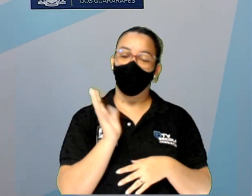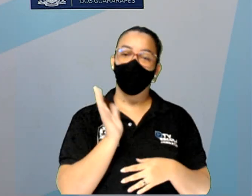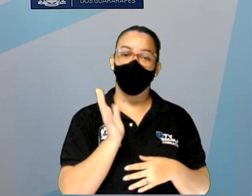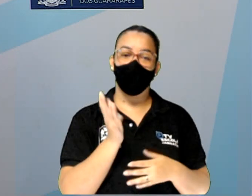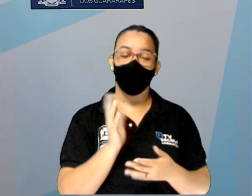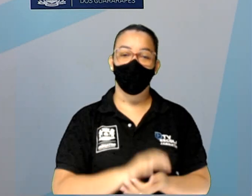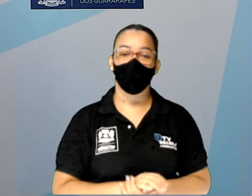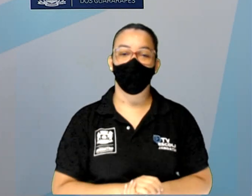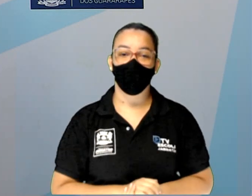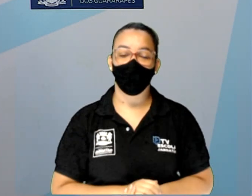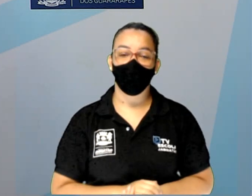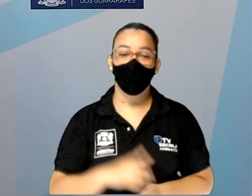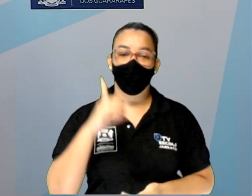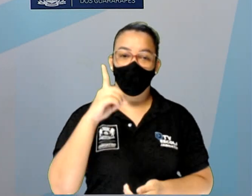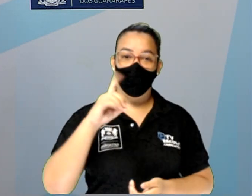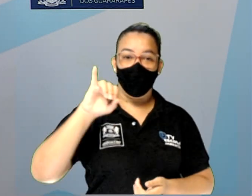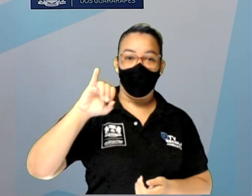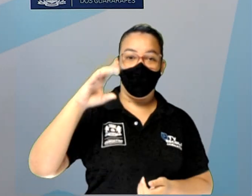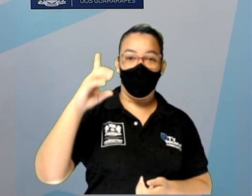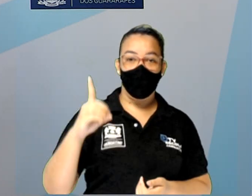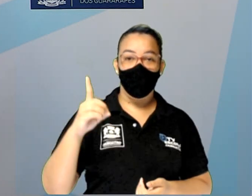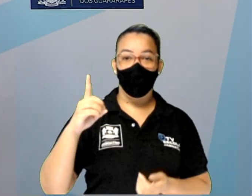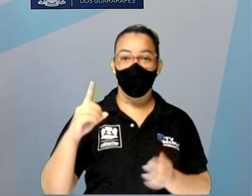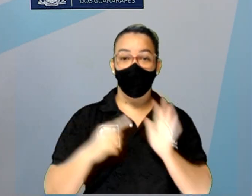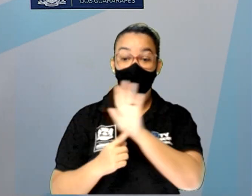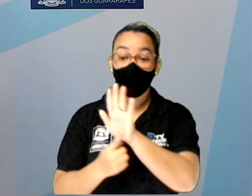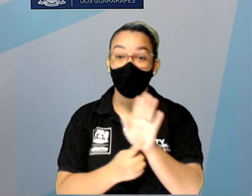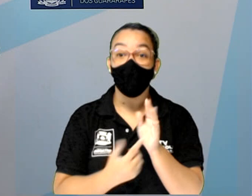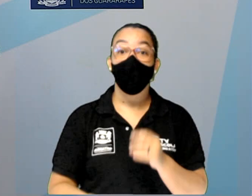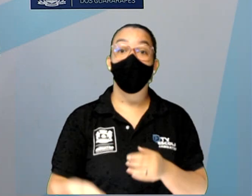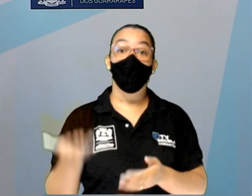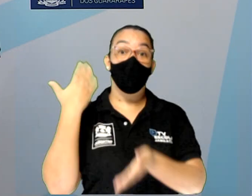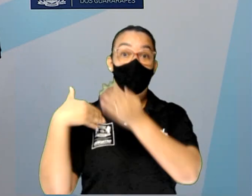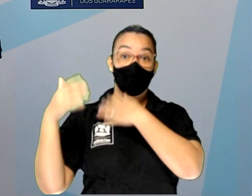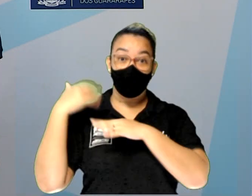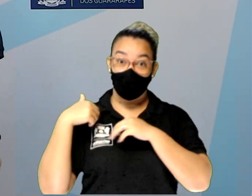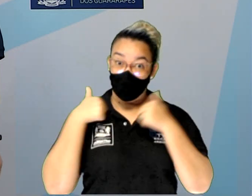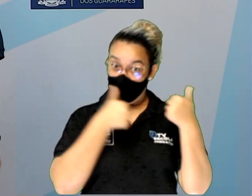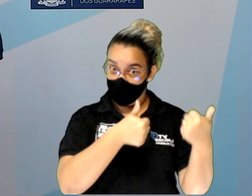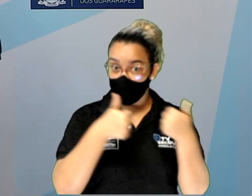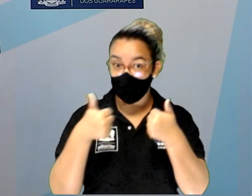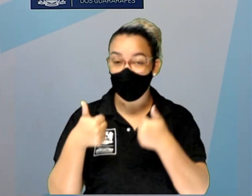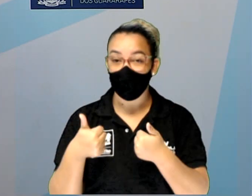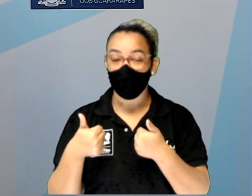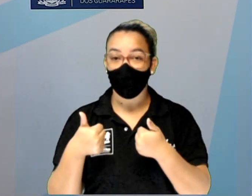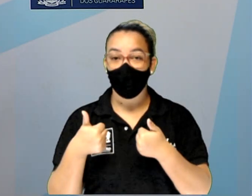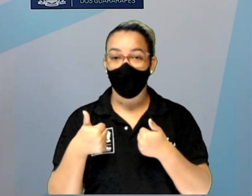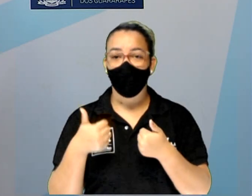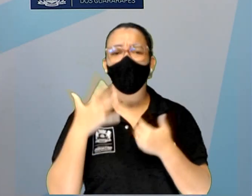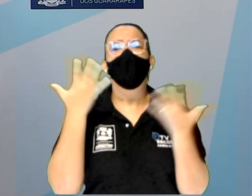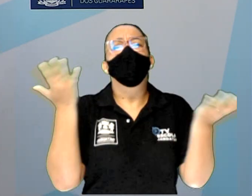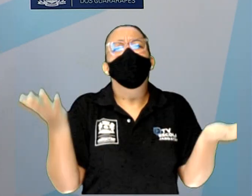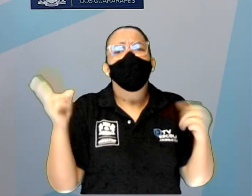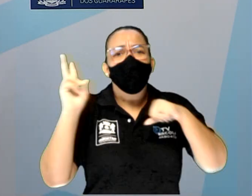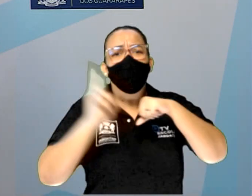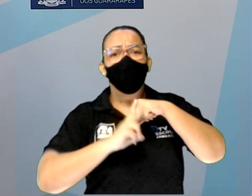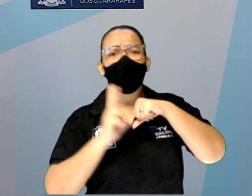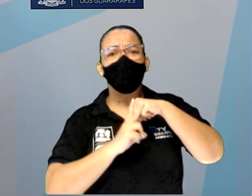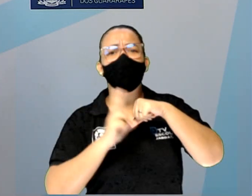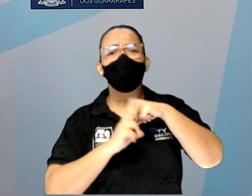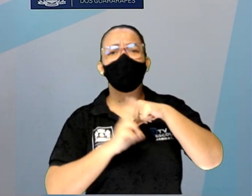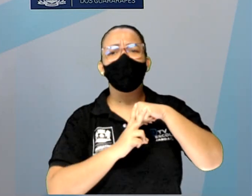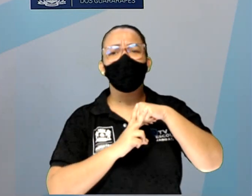did aqui está indicando que é o passado. Até aí tudo bem. Mas e o verbo que a gente está falando